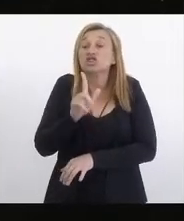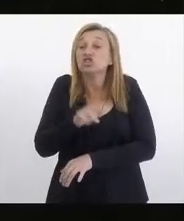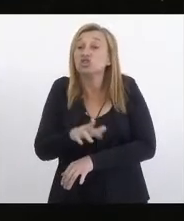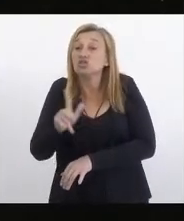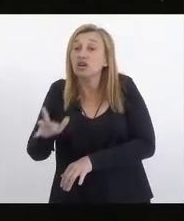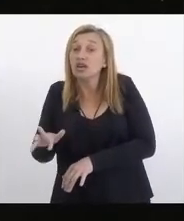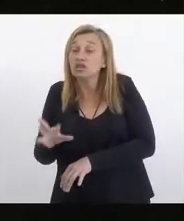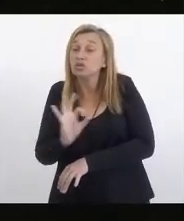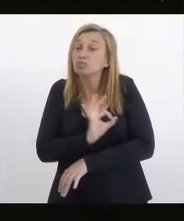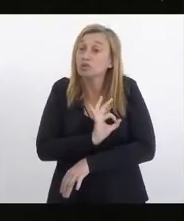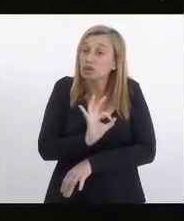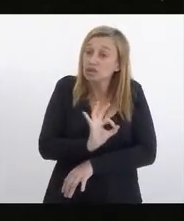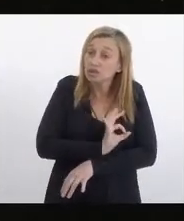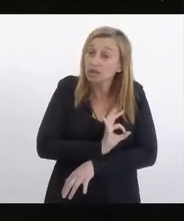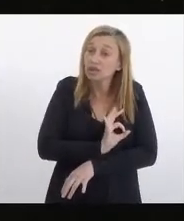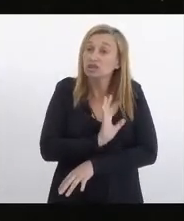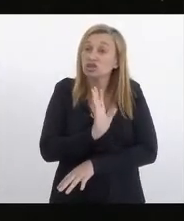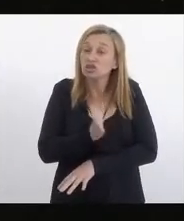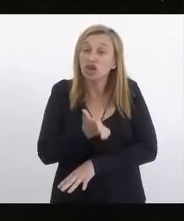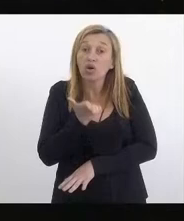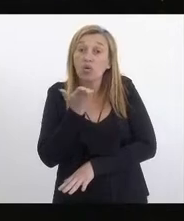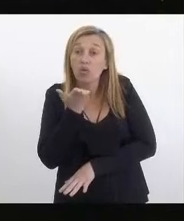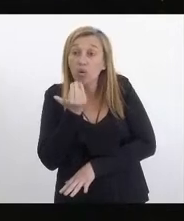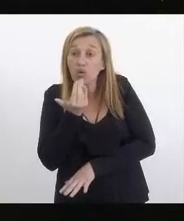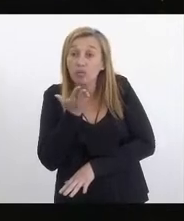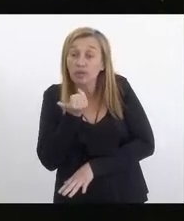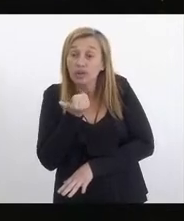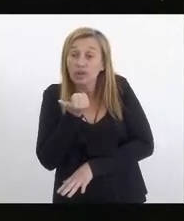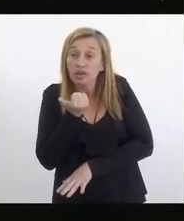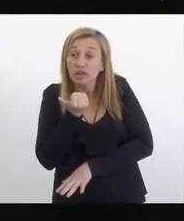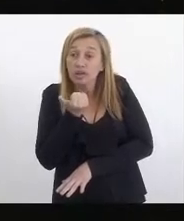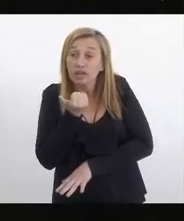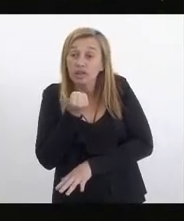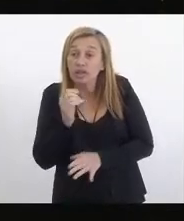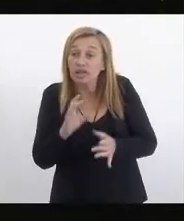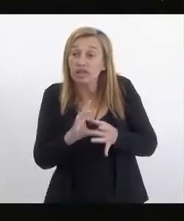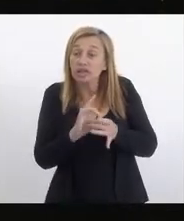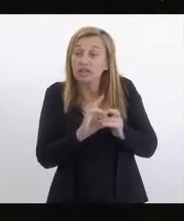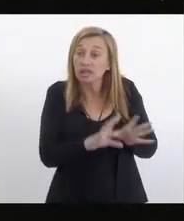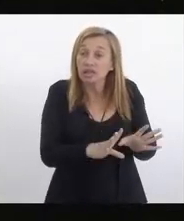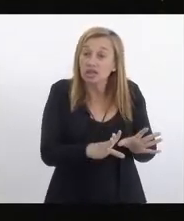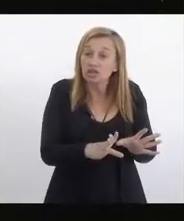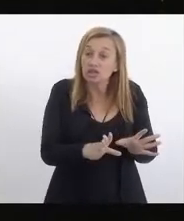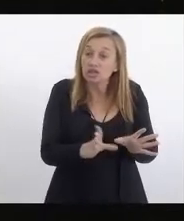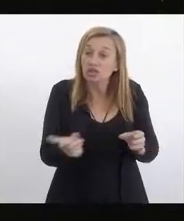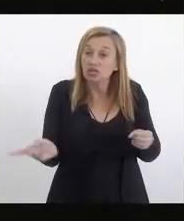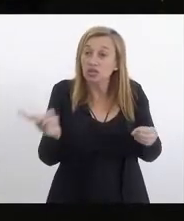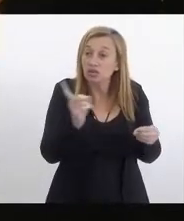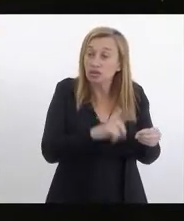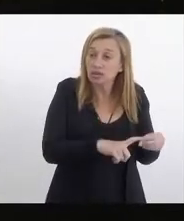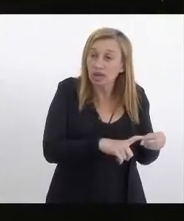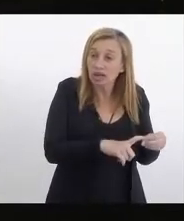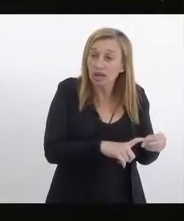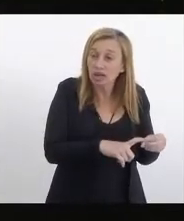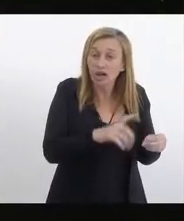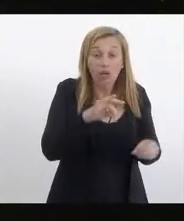diversos policiais já almoçam e deixam de regressar ao